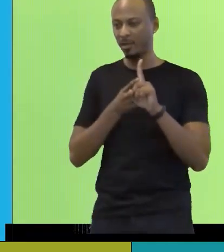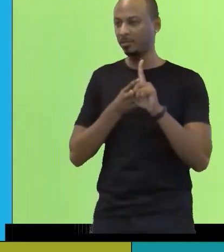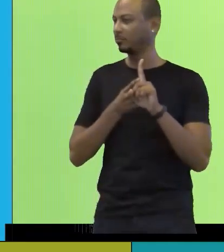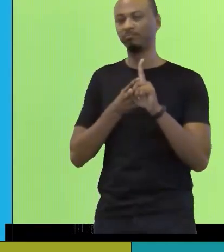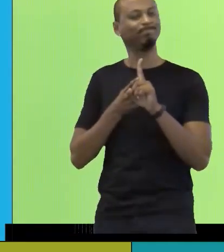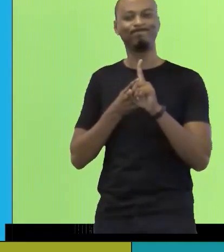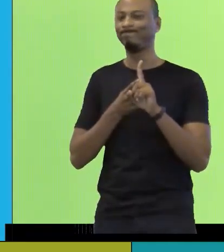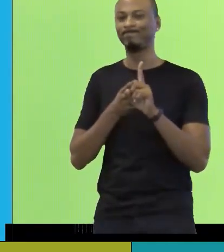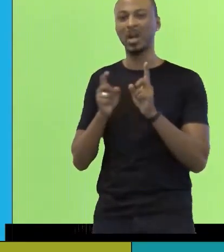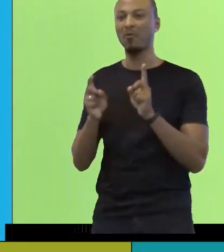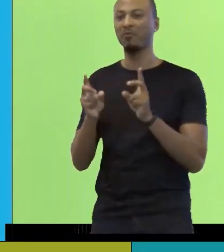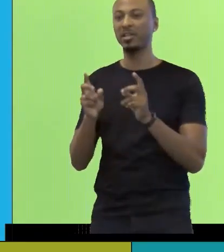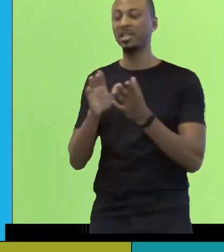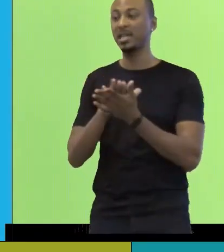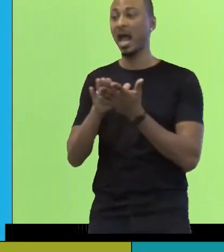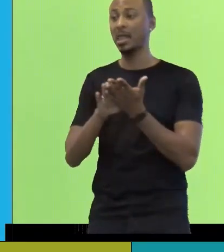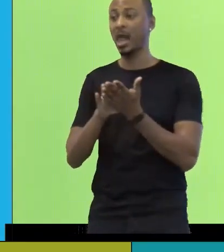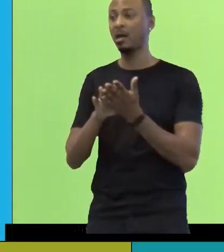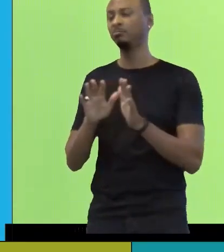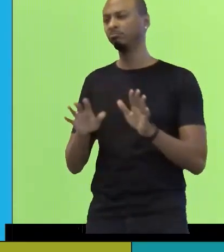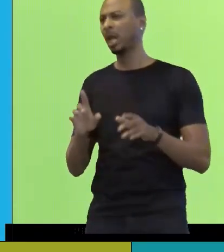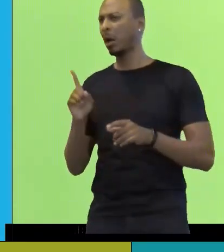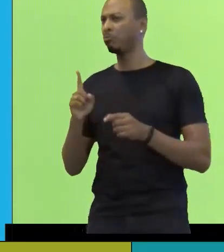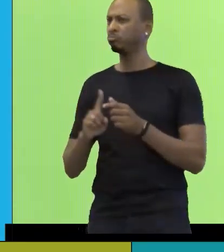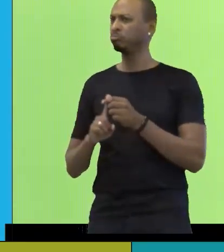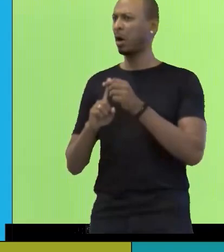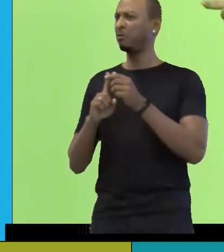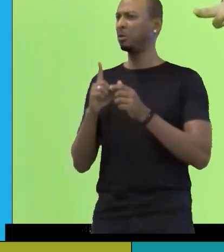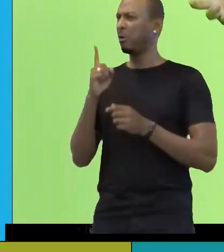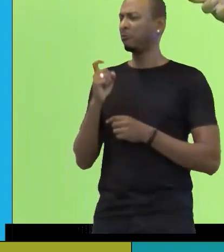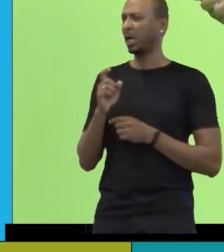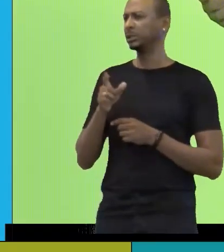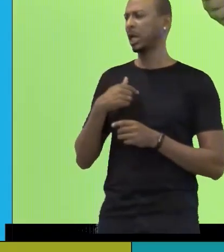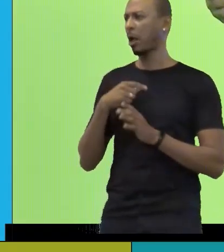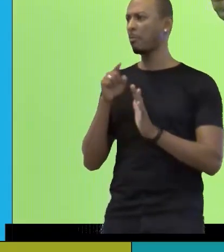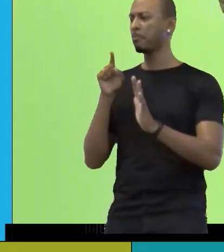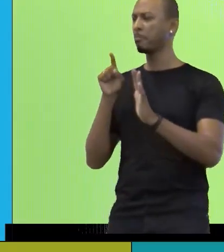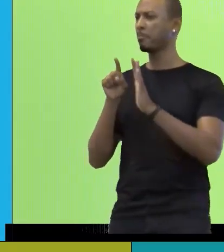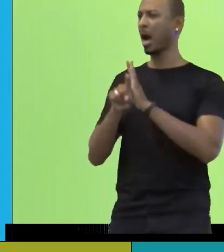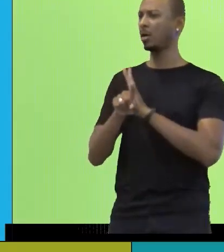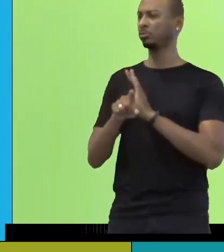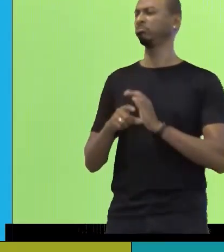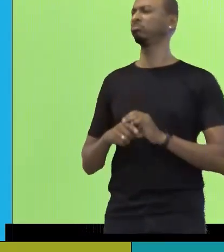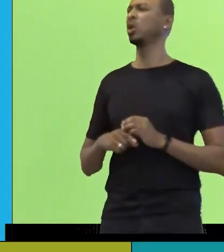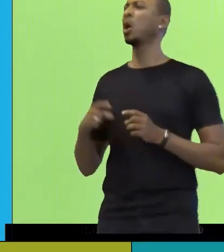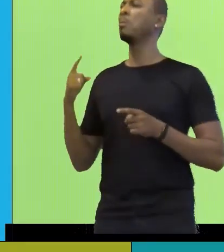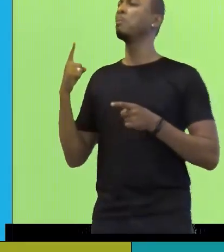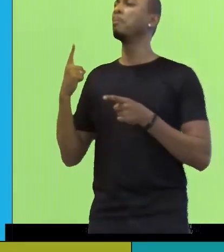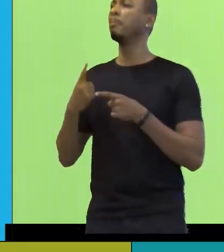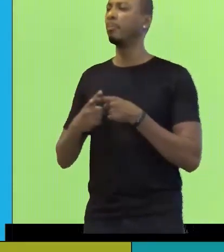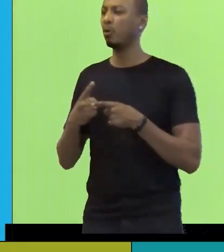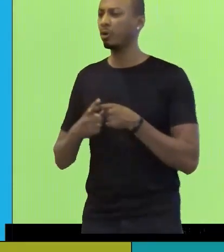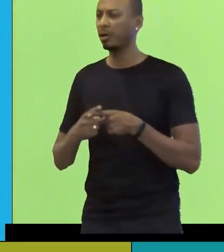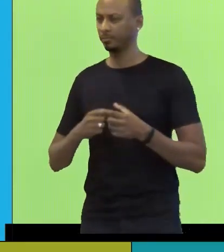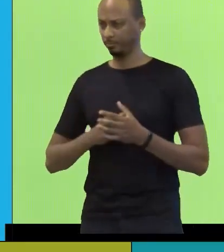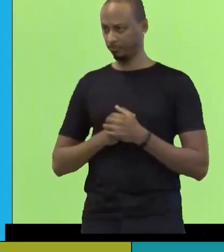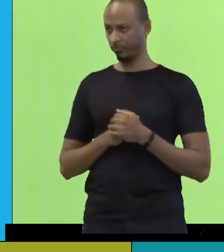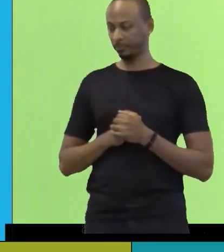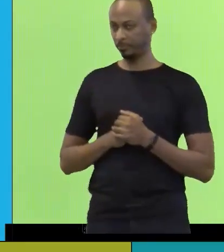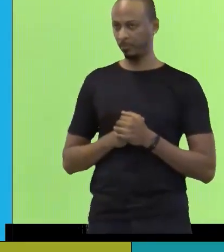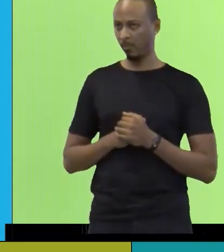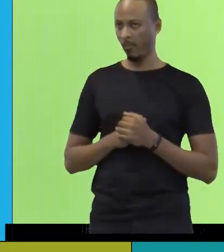eu perguntei sobre o porquê deles não venderem esses métodos contraceptivos. E a resposta que me foi dada